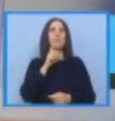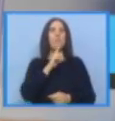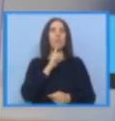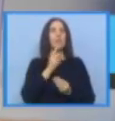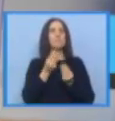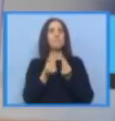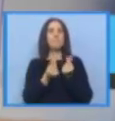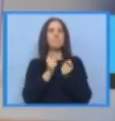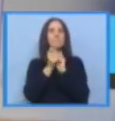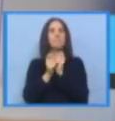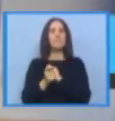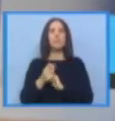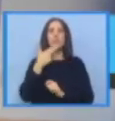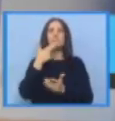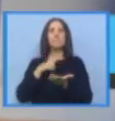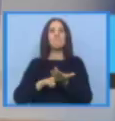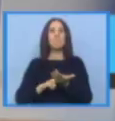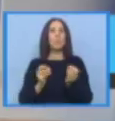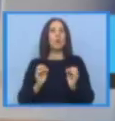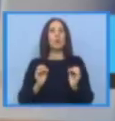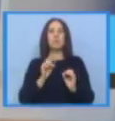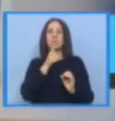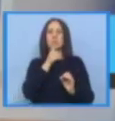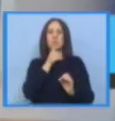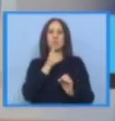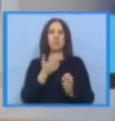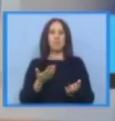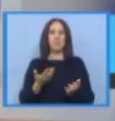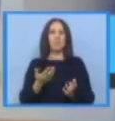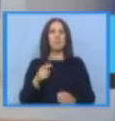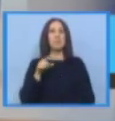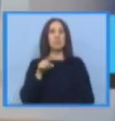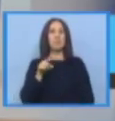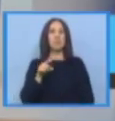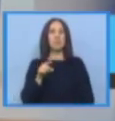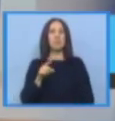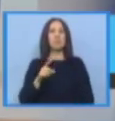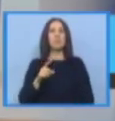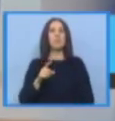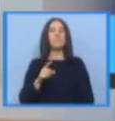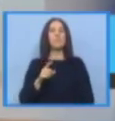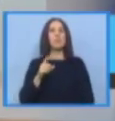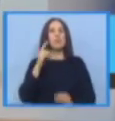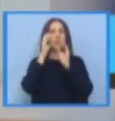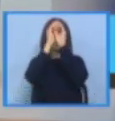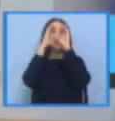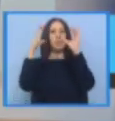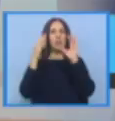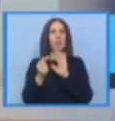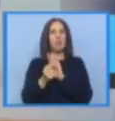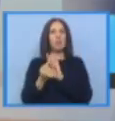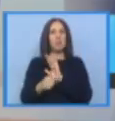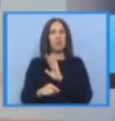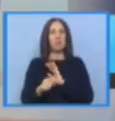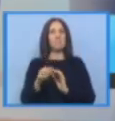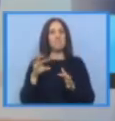mas depois nunca há uma decisão. E isso, muito da má ideia que as pessoas têm